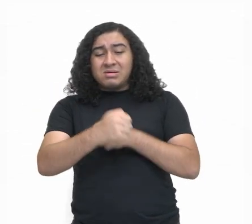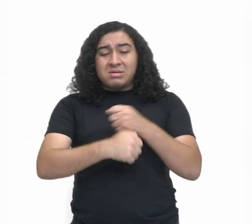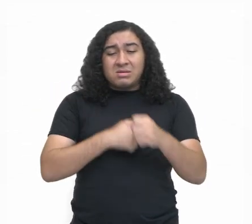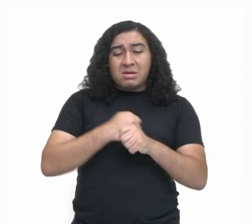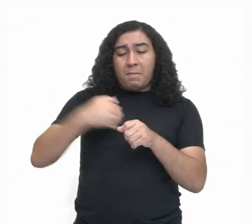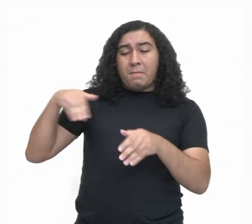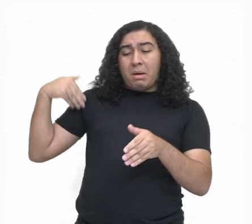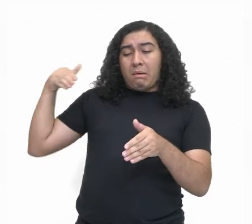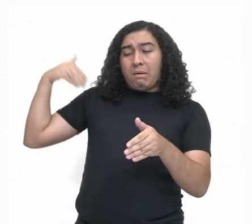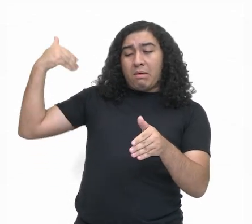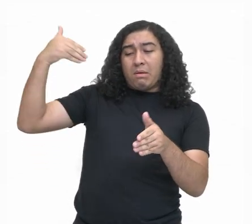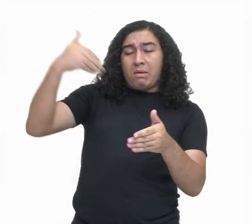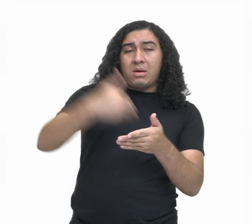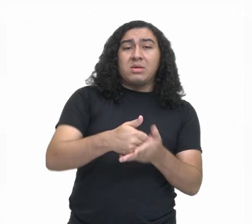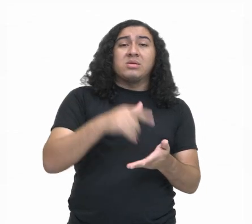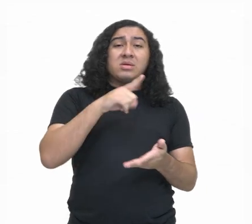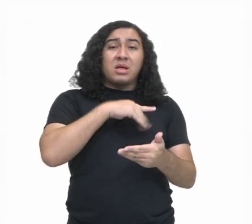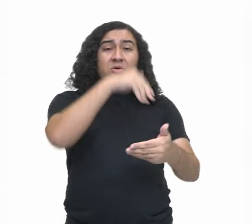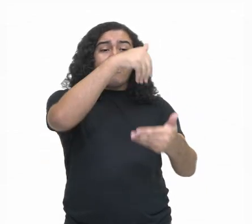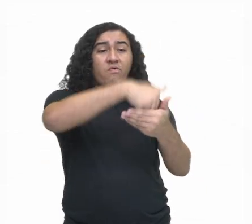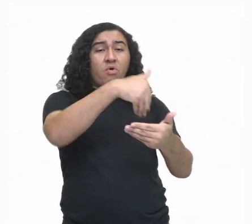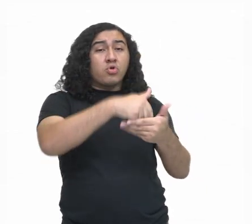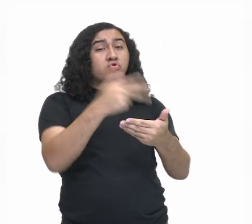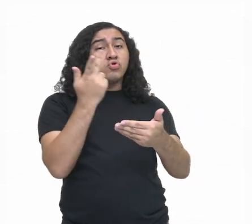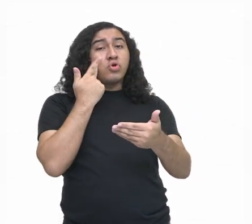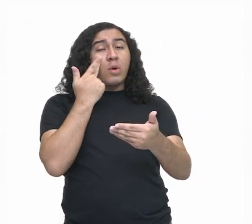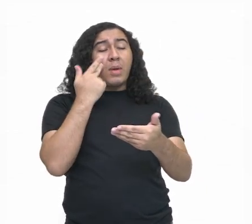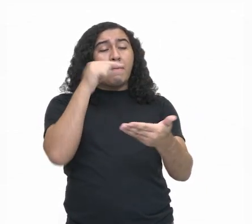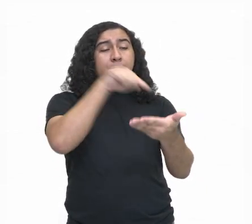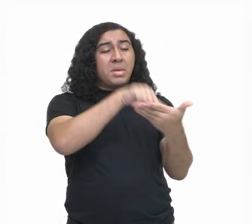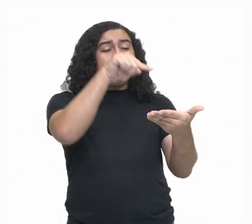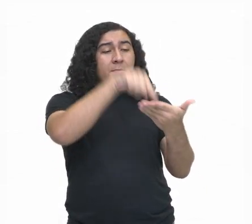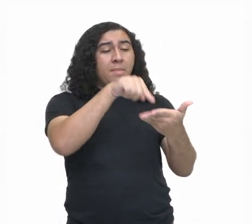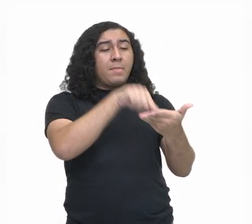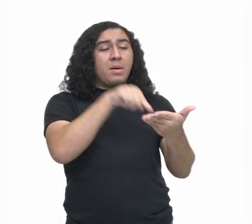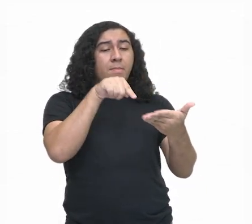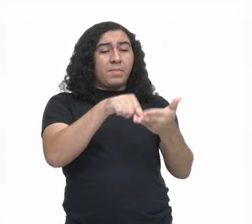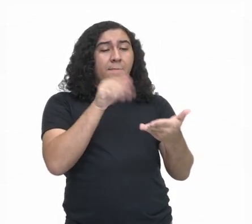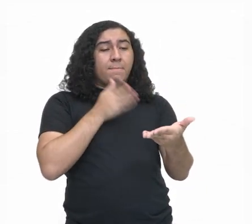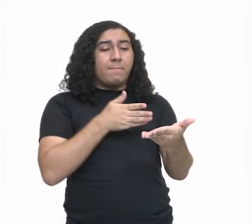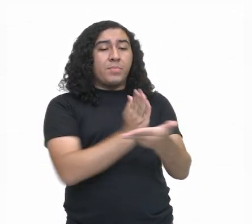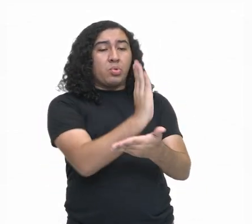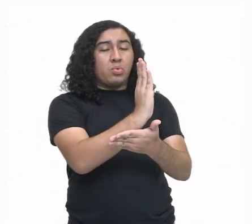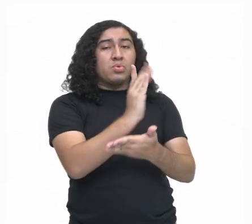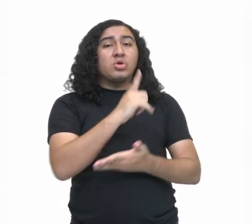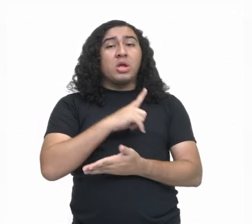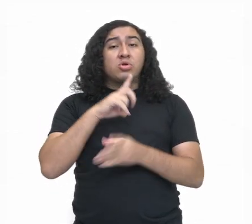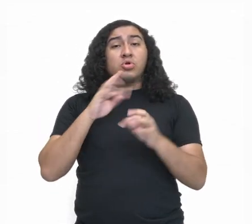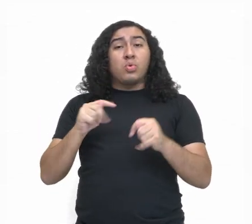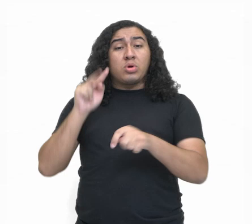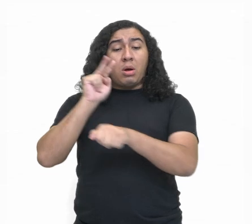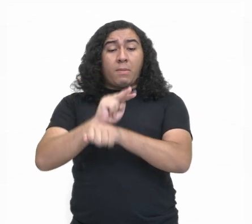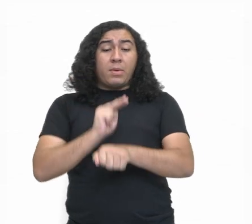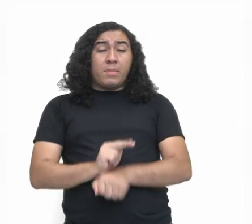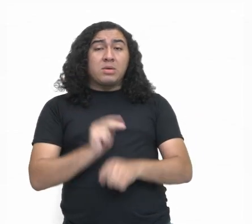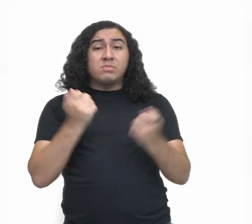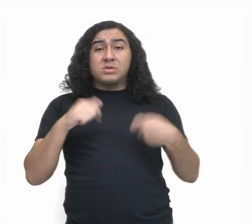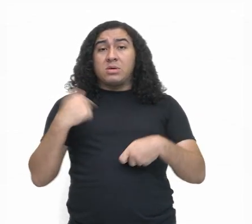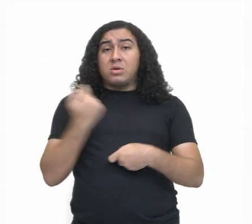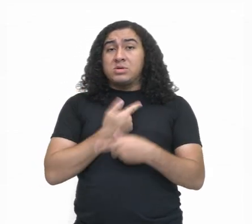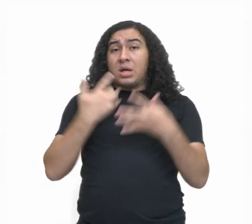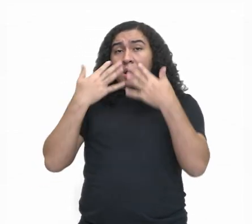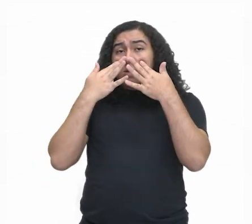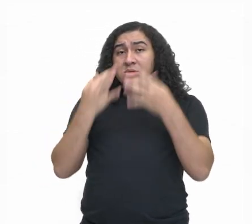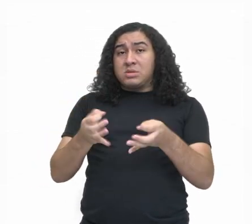através, né, de urnas eletrônicas, né, que tem todo um acompanhamento, um aparato. A gente tem que ler, acompanhar tudo isso,